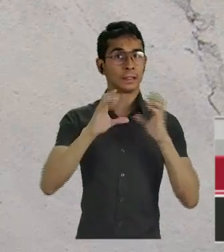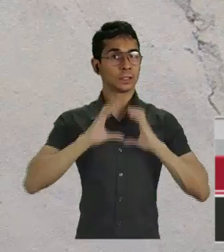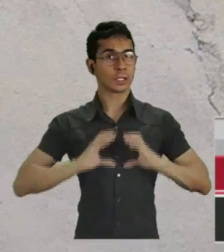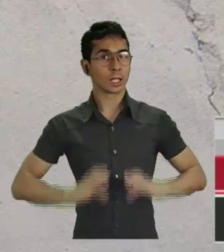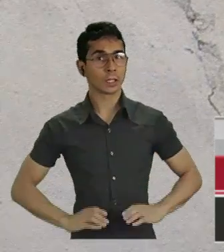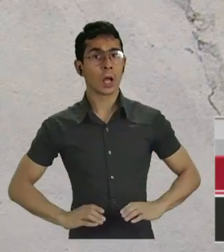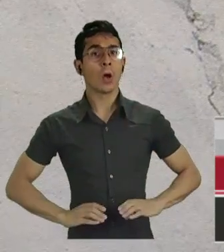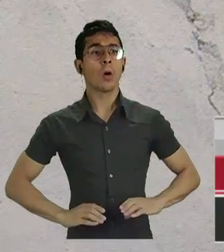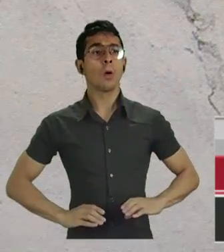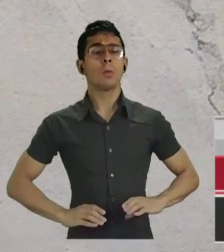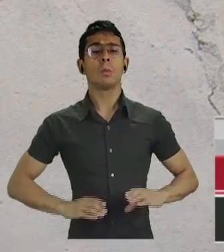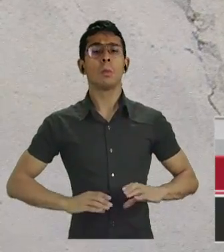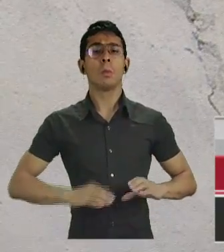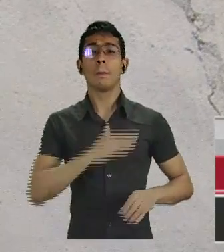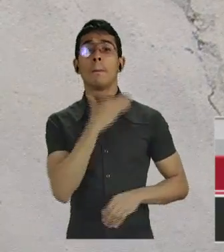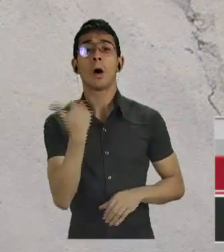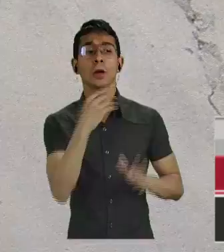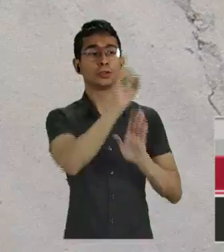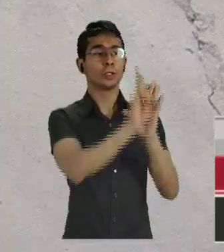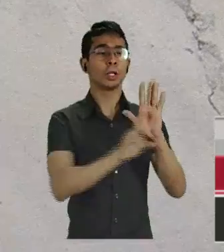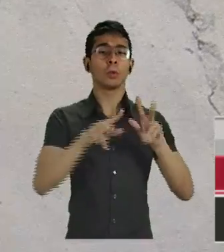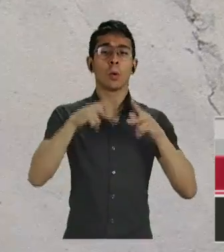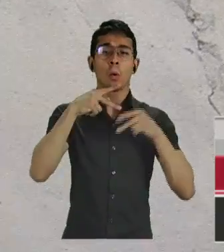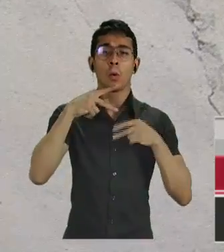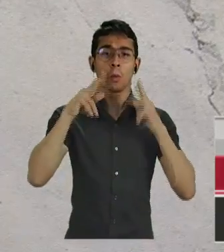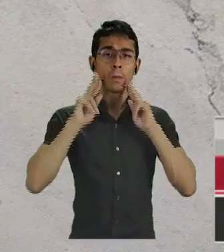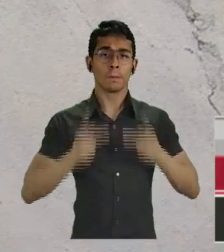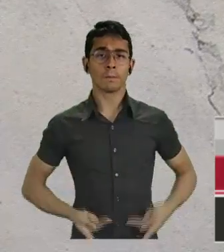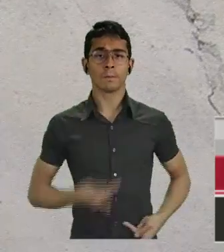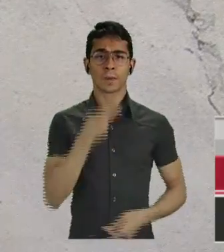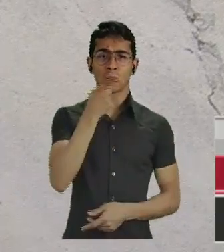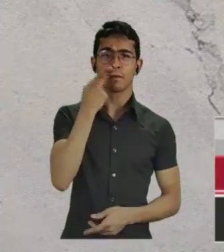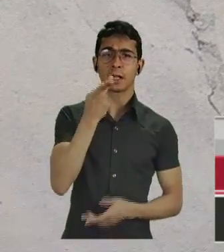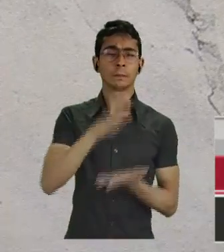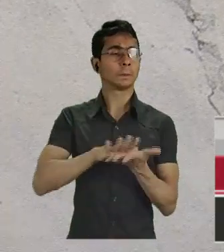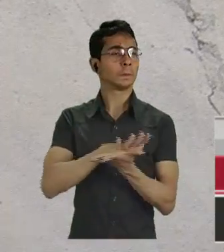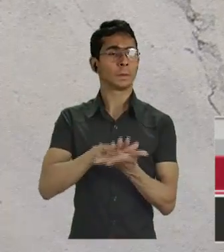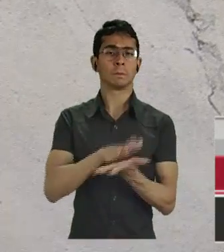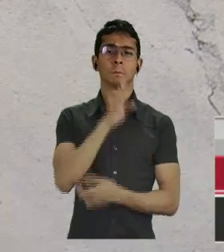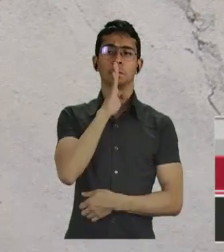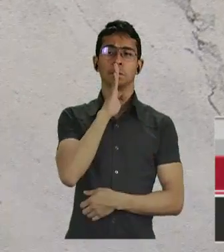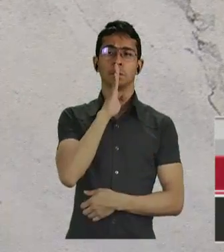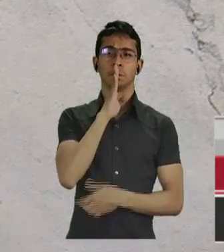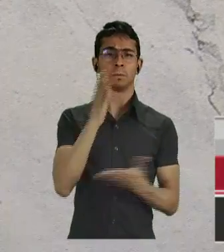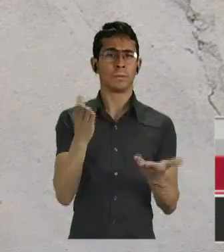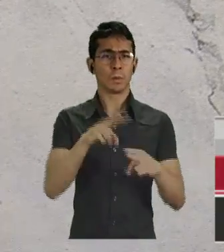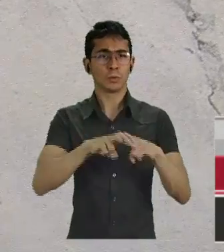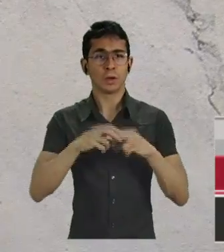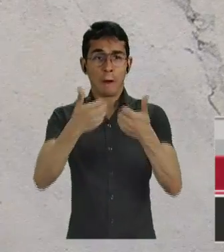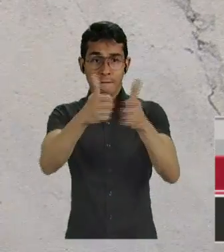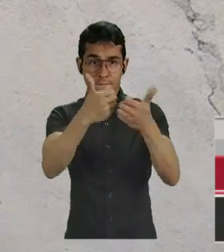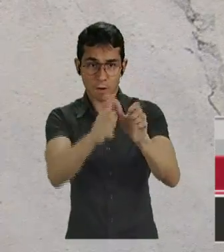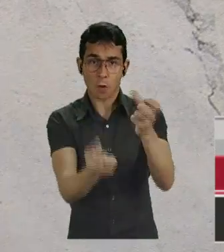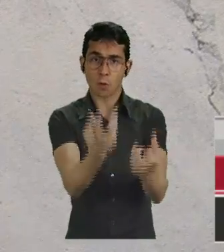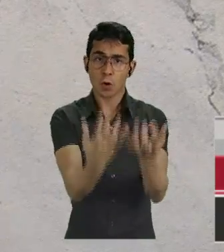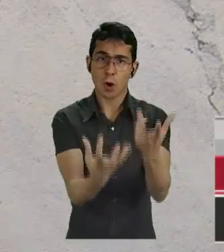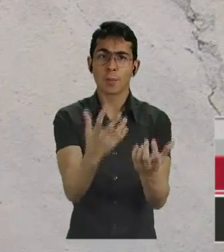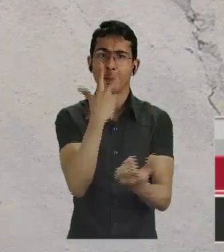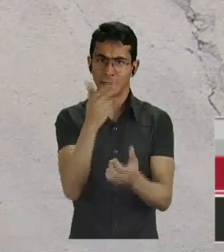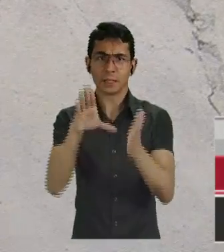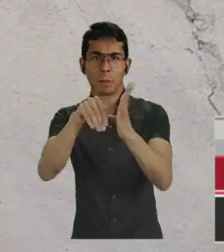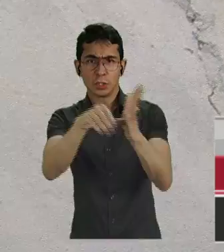de direitos humanos nós não vemos ninguém tacando fogo em ônibus porque dizem quem taca fogo em ônibus pra mim é bandido dizem que a população se